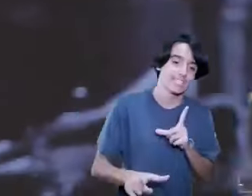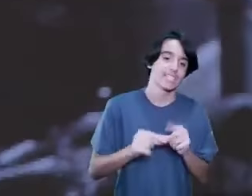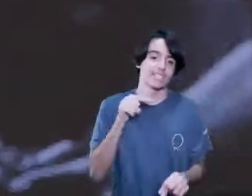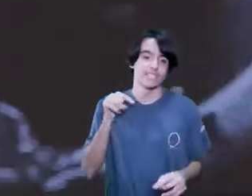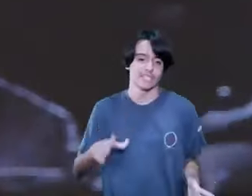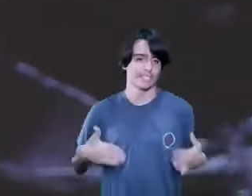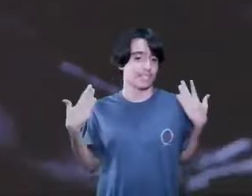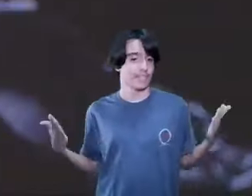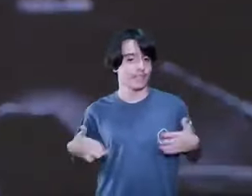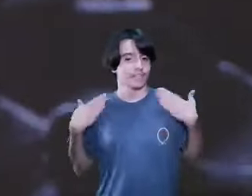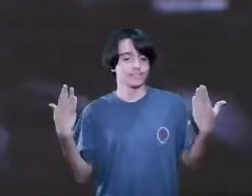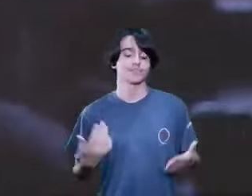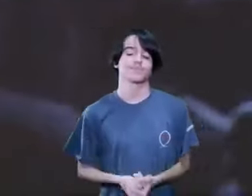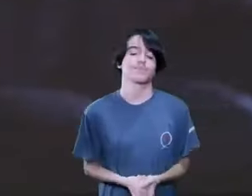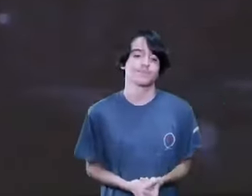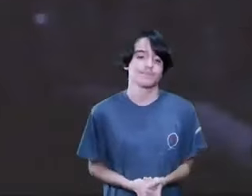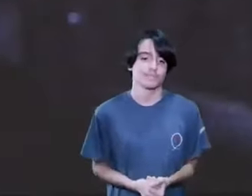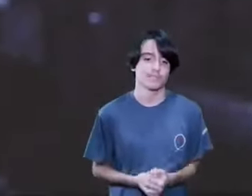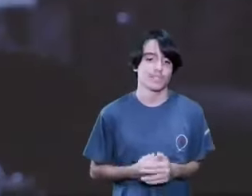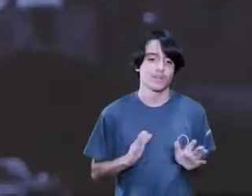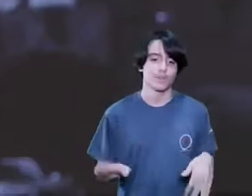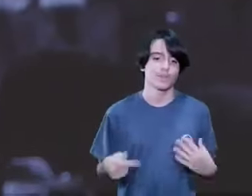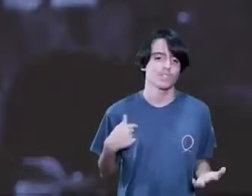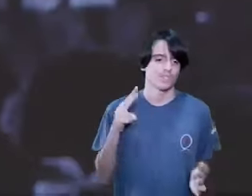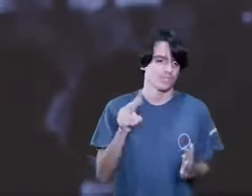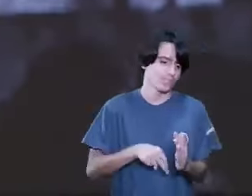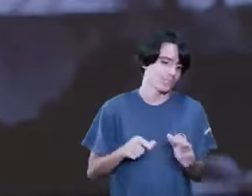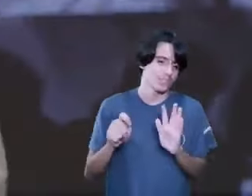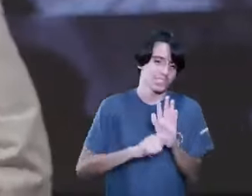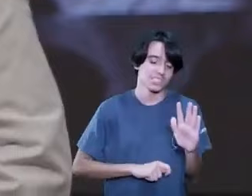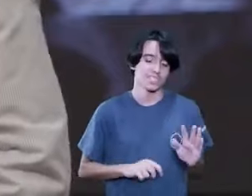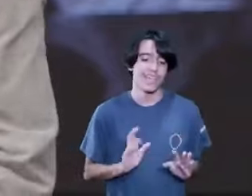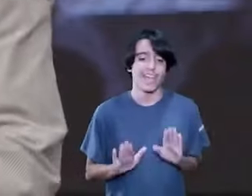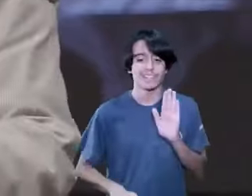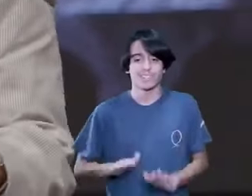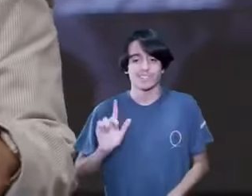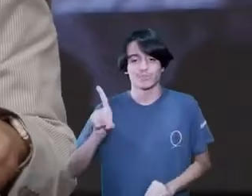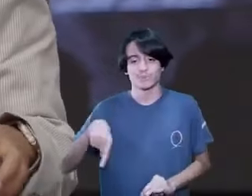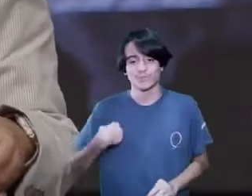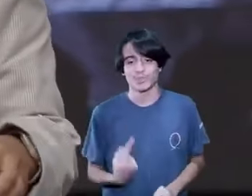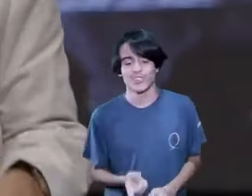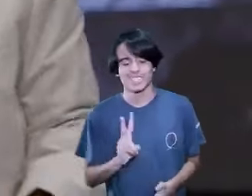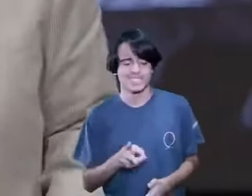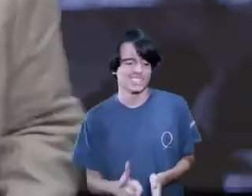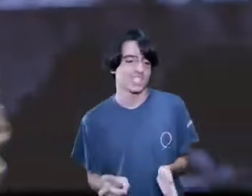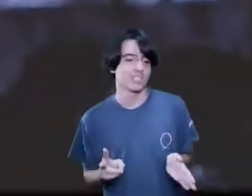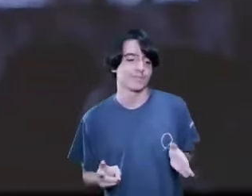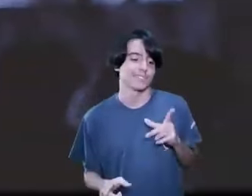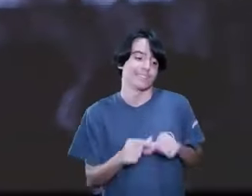daqui animado. E aí, quando eu li esse texto, eu falei: nem sempre a gente sai